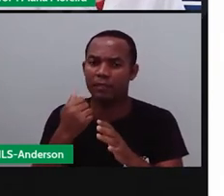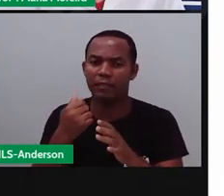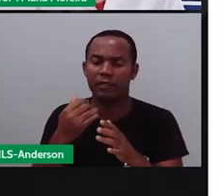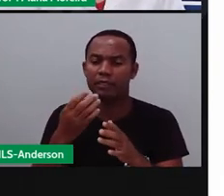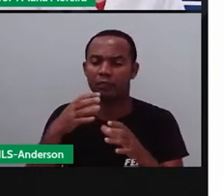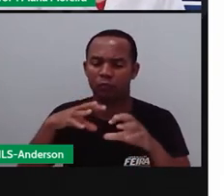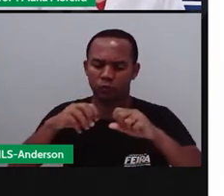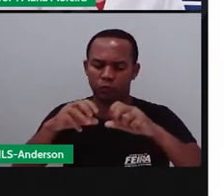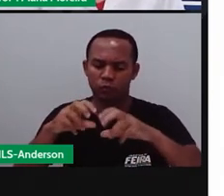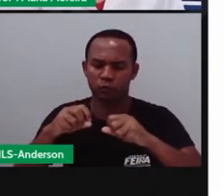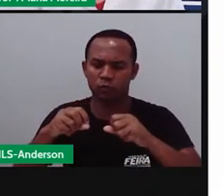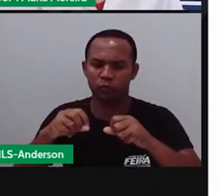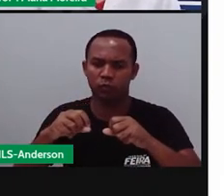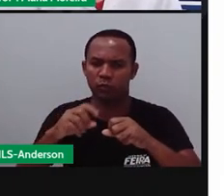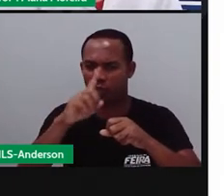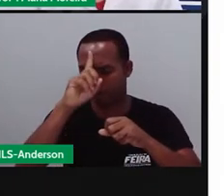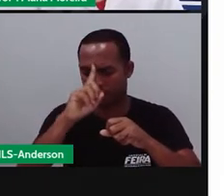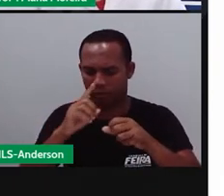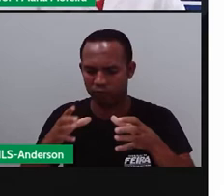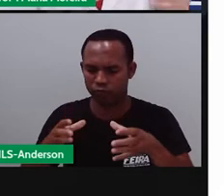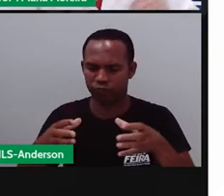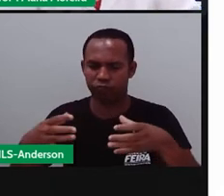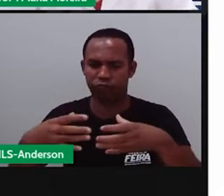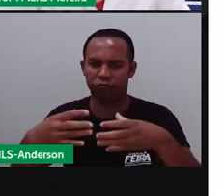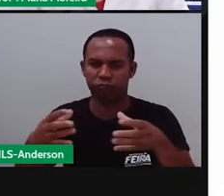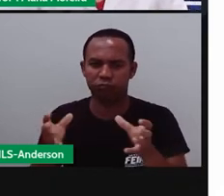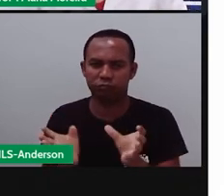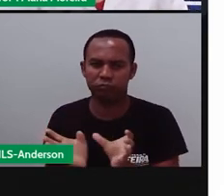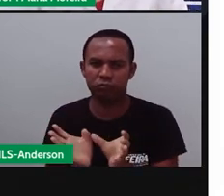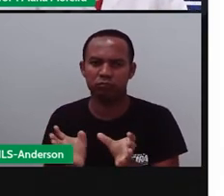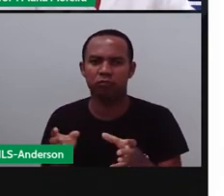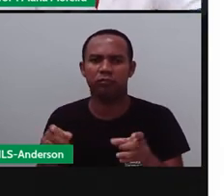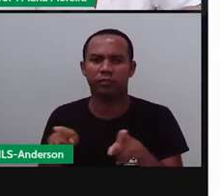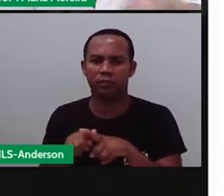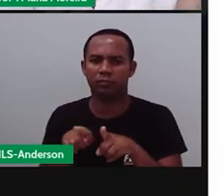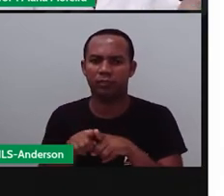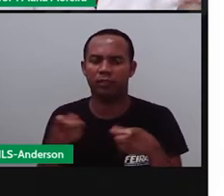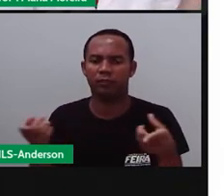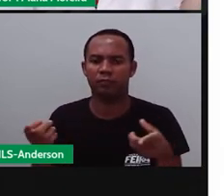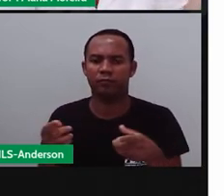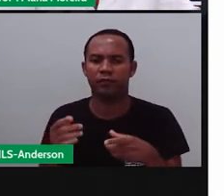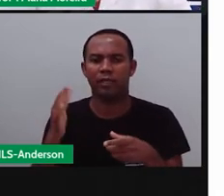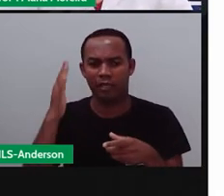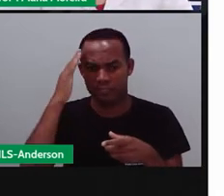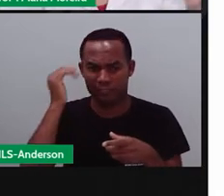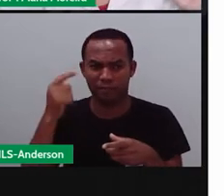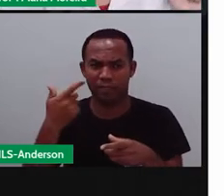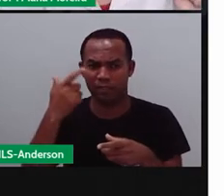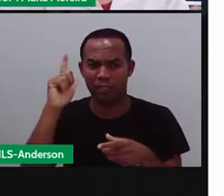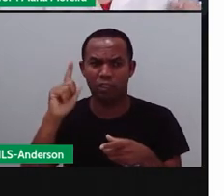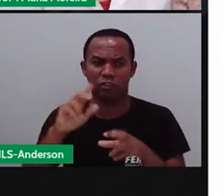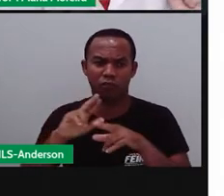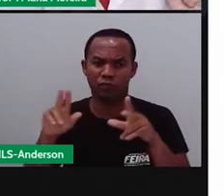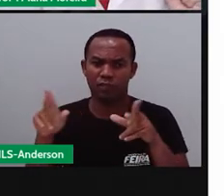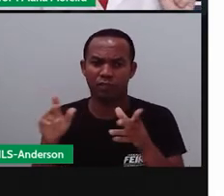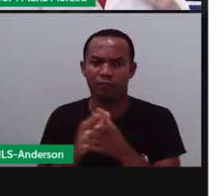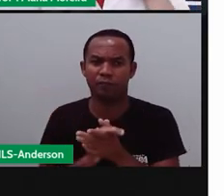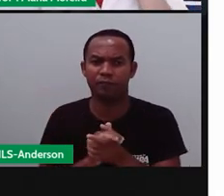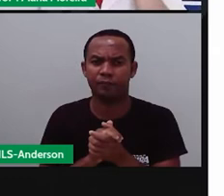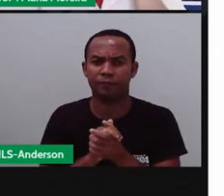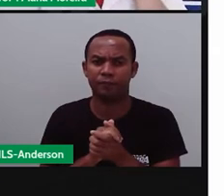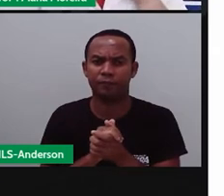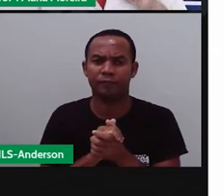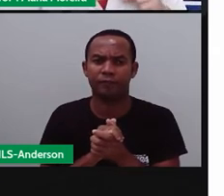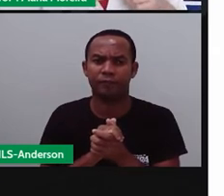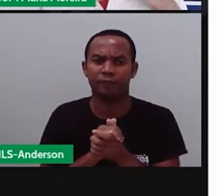tipo cuscuz, né? Que é uma coisa nossa. Esse cuscuz, né? Porque quem assiste a TV sabe que existe outros tipos. E